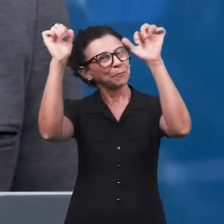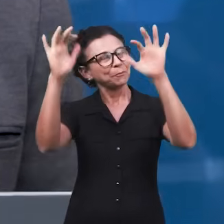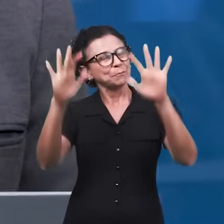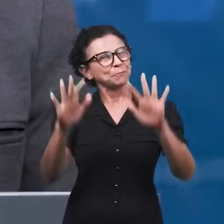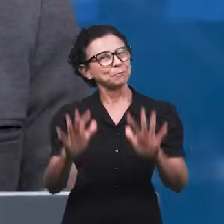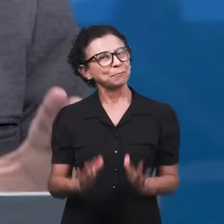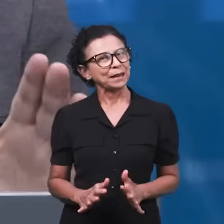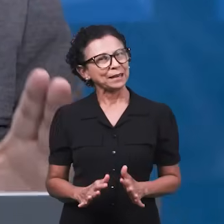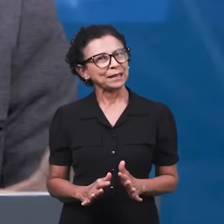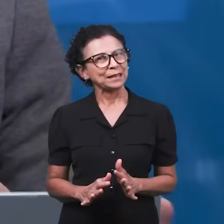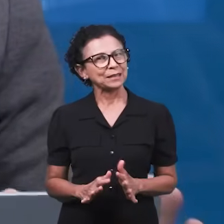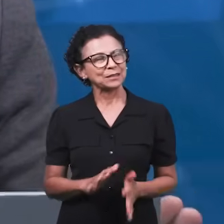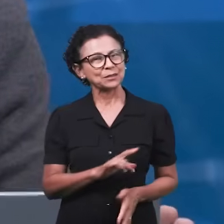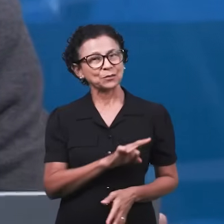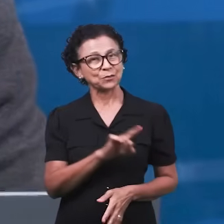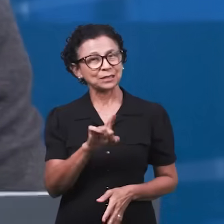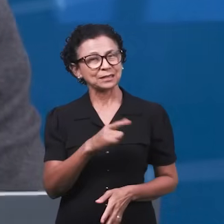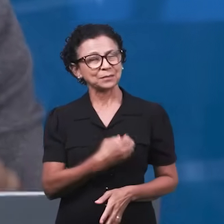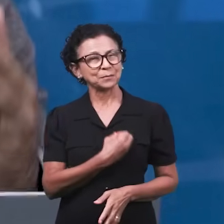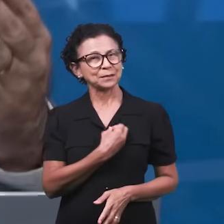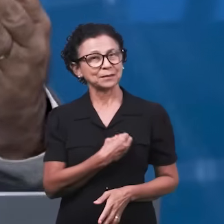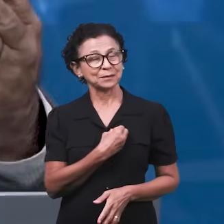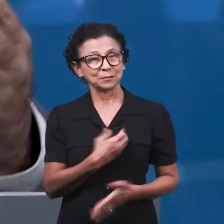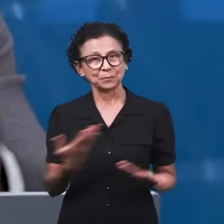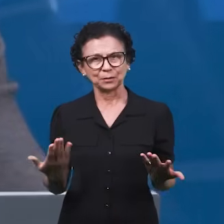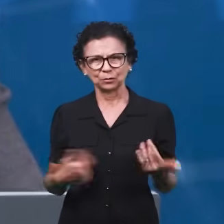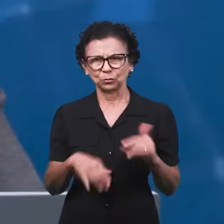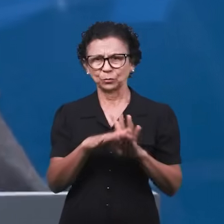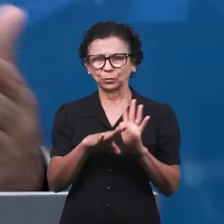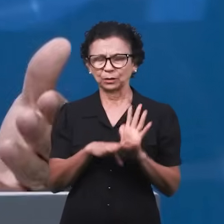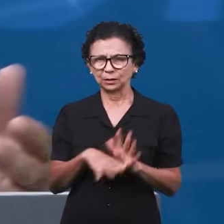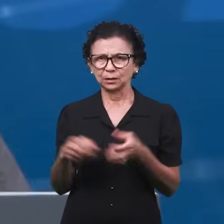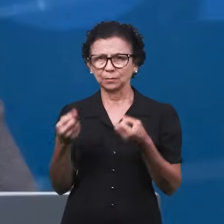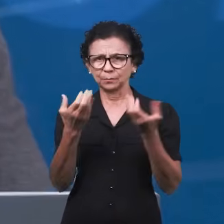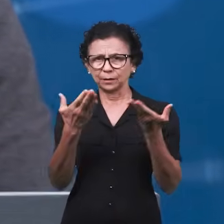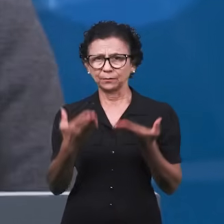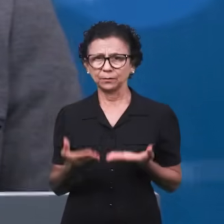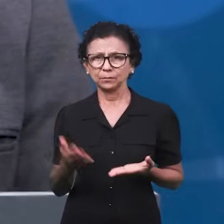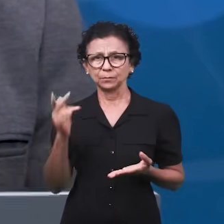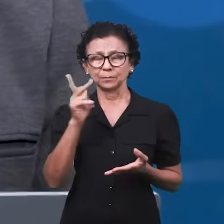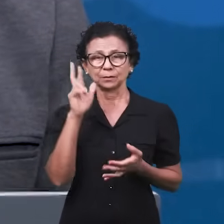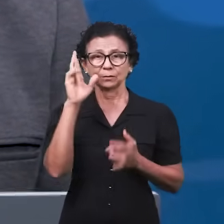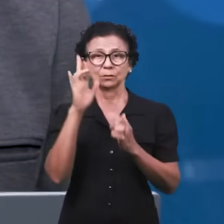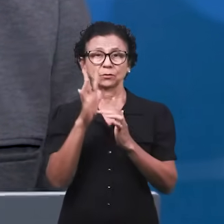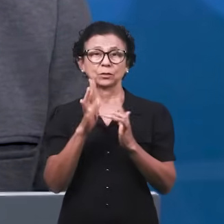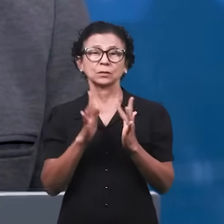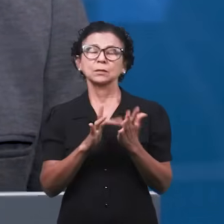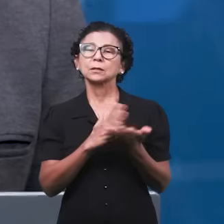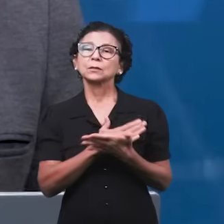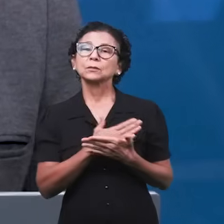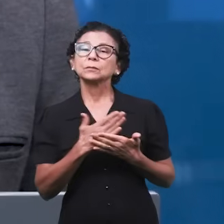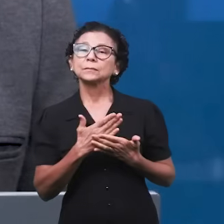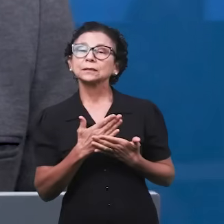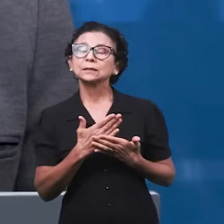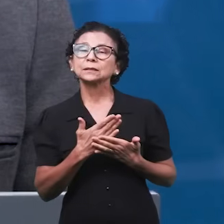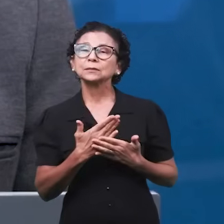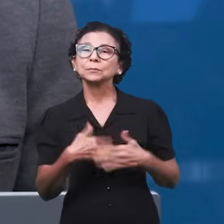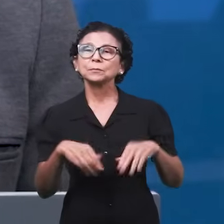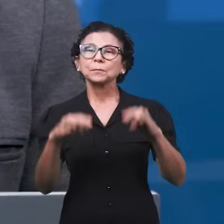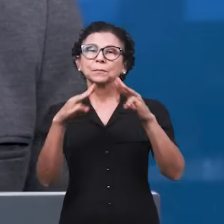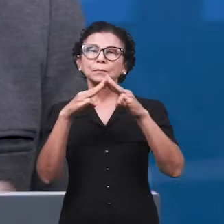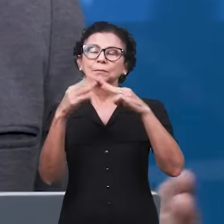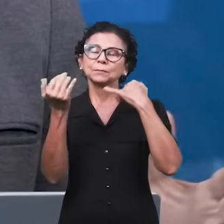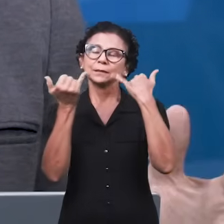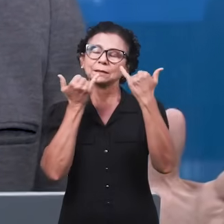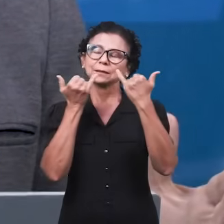Que bênção é ter você aqui conosco. Seja muito bem-vindo. Quero te cumprimentar com a paz do Senhor Jesus. Estamos entrando no ar para mais